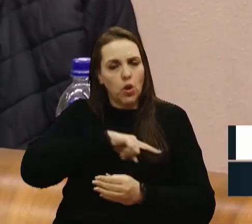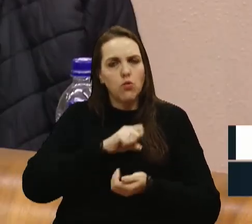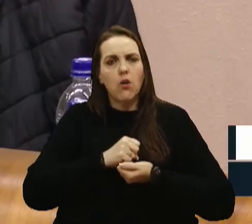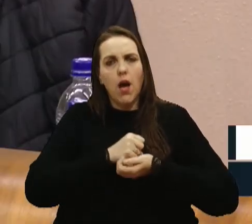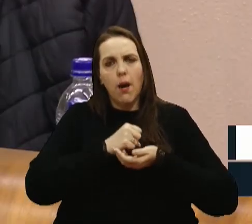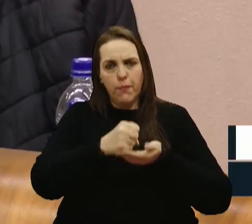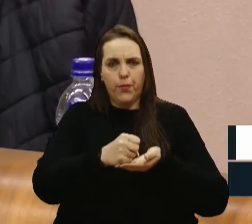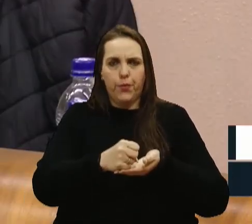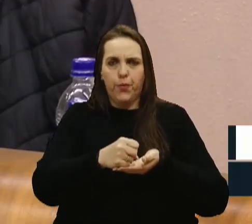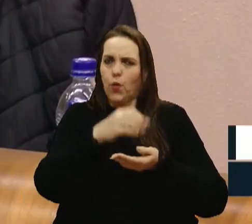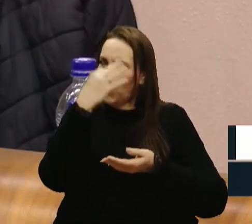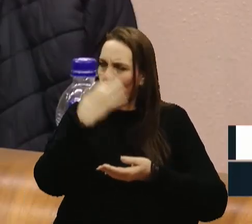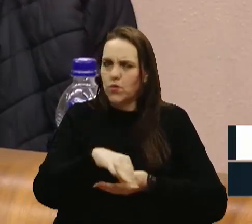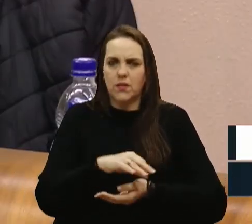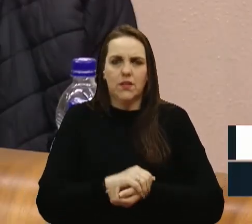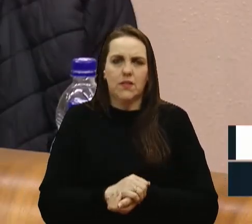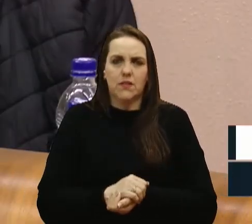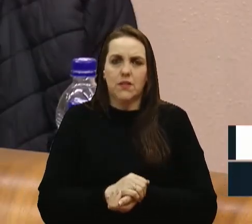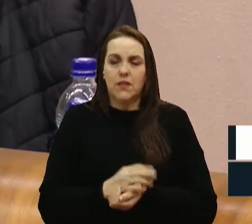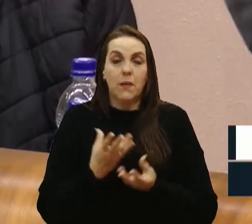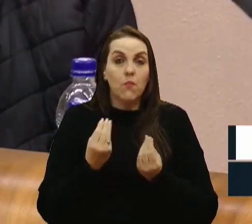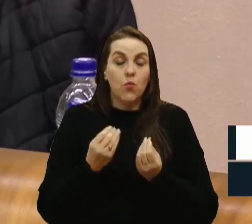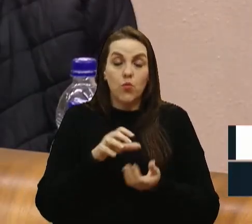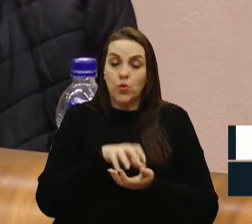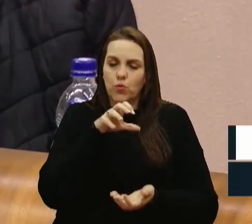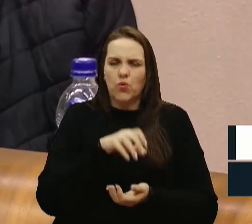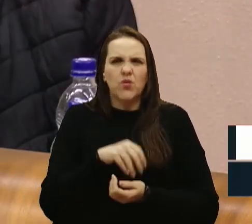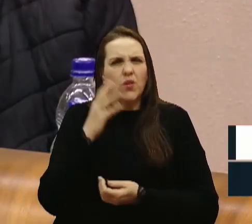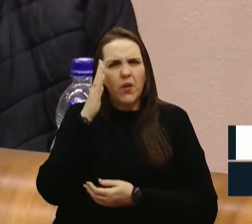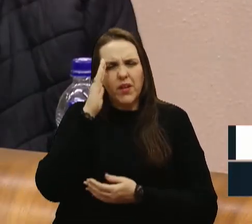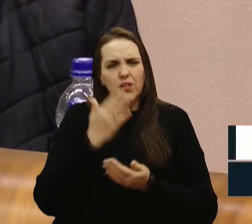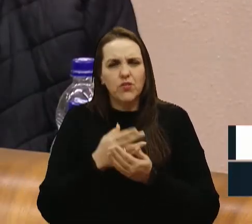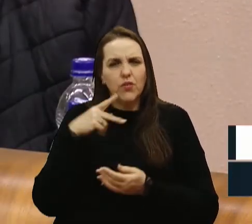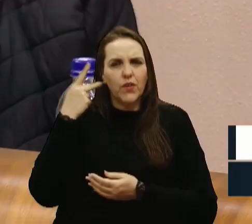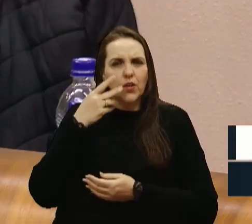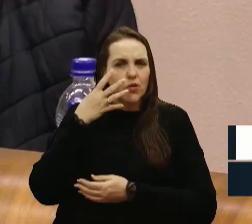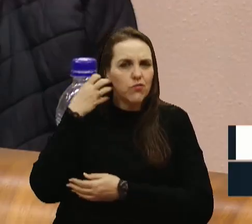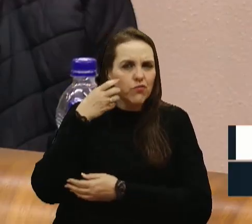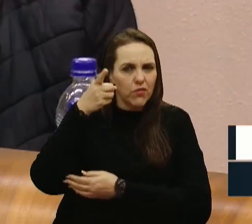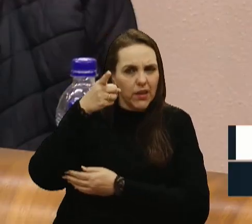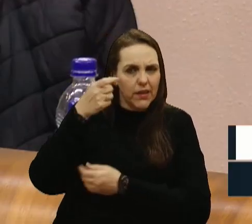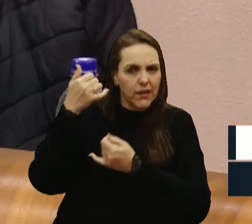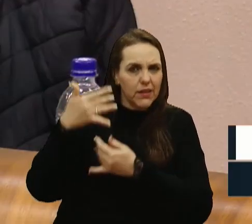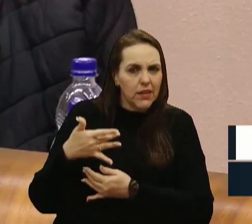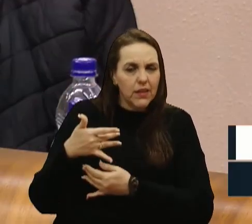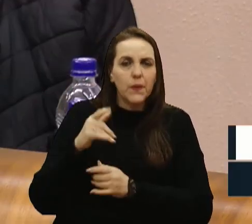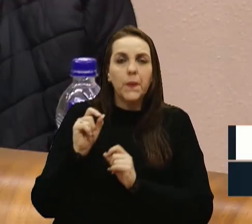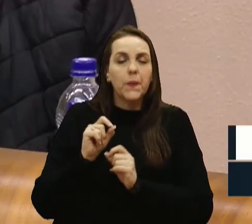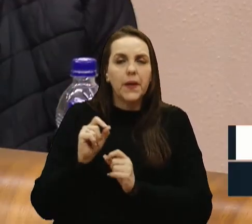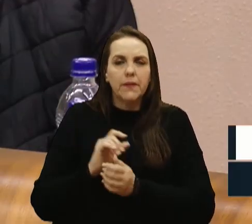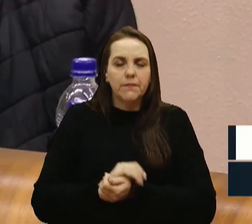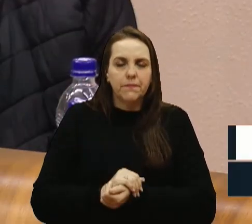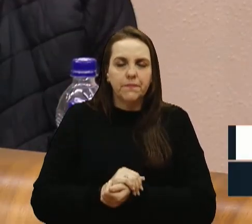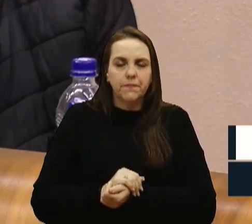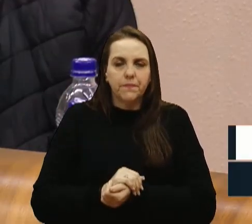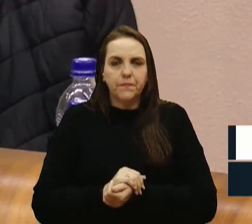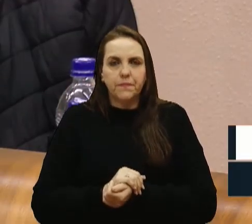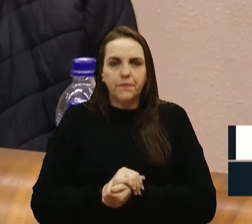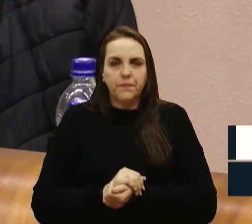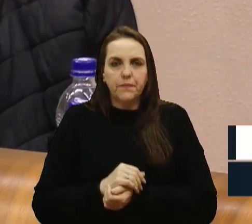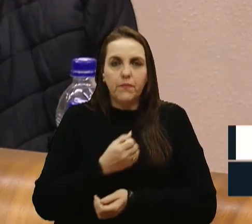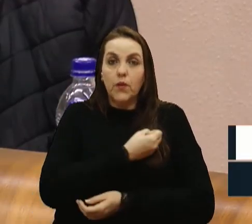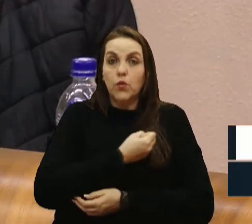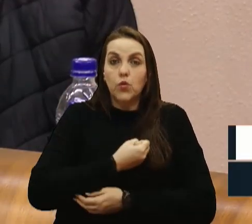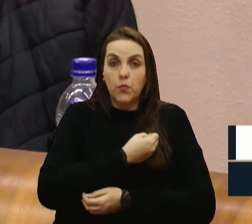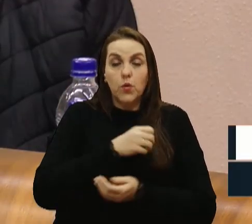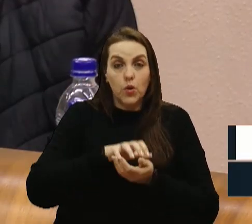nos descuidamos dele, tem muito idoso. Acho que foi o vereador Jeque que falou aqui que do número